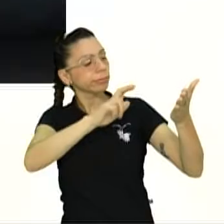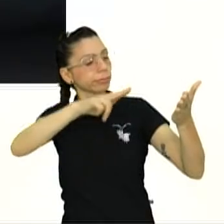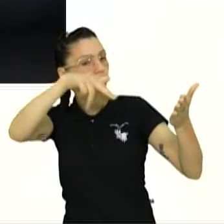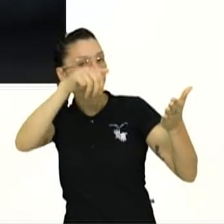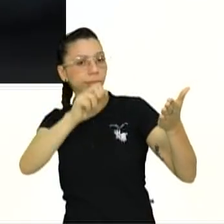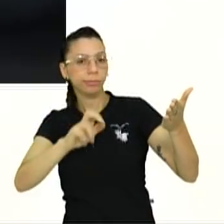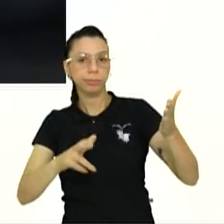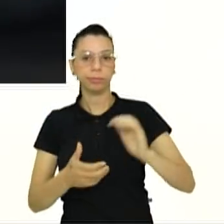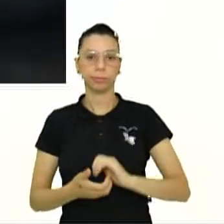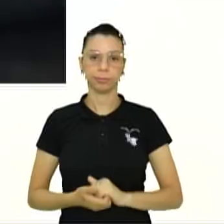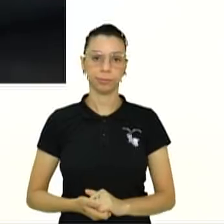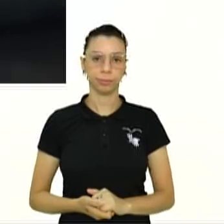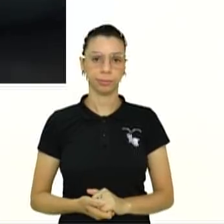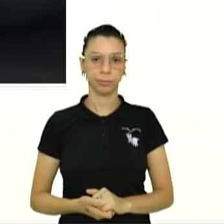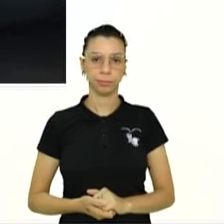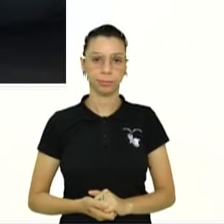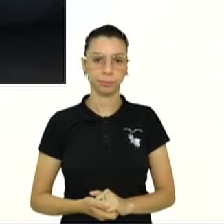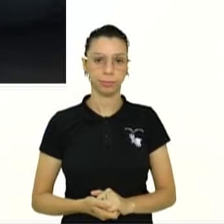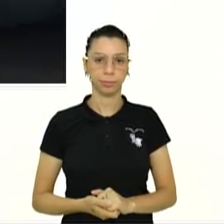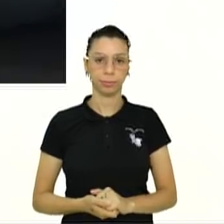traçado.